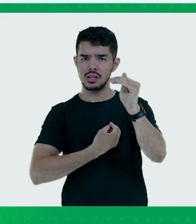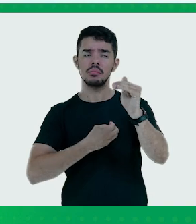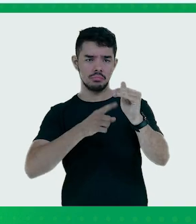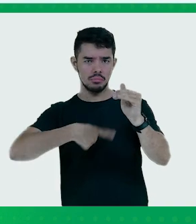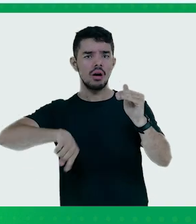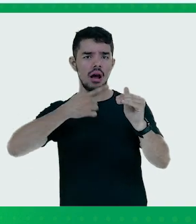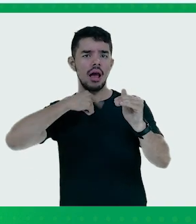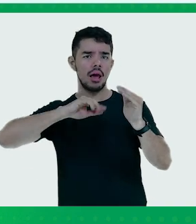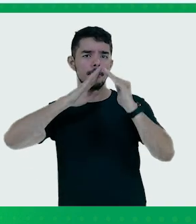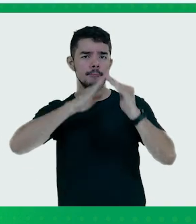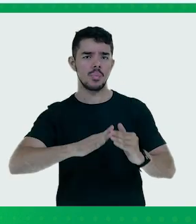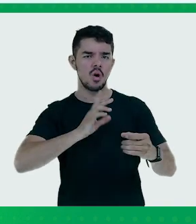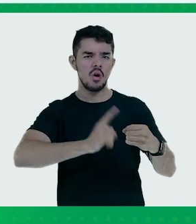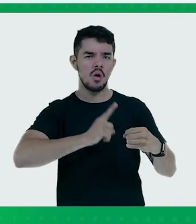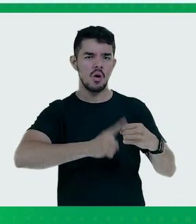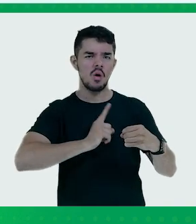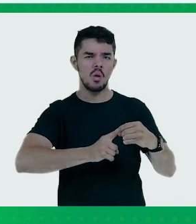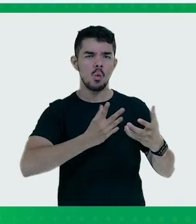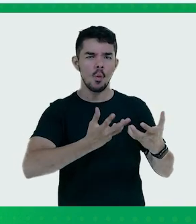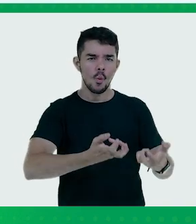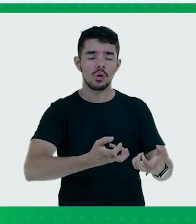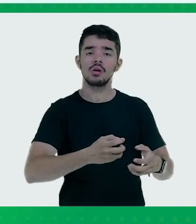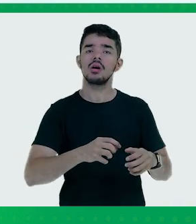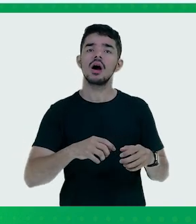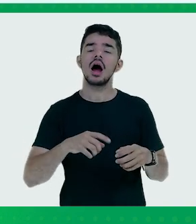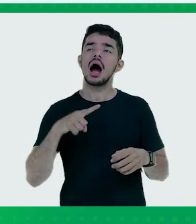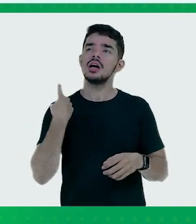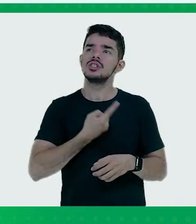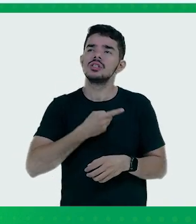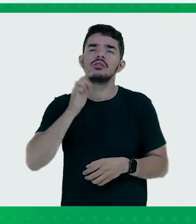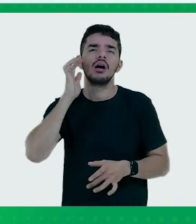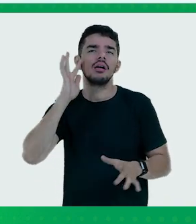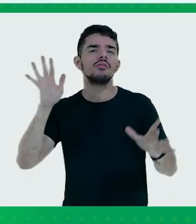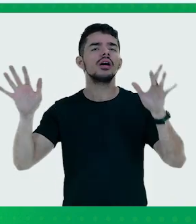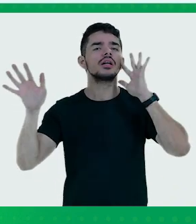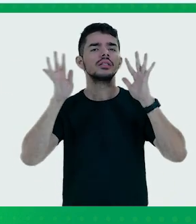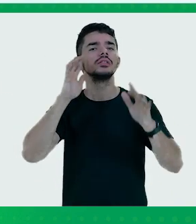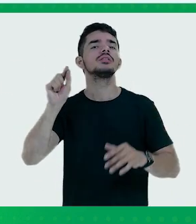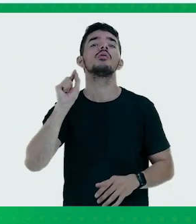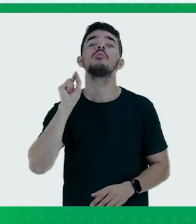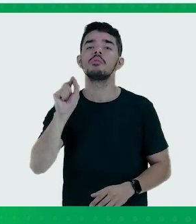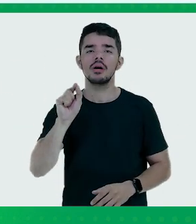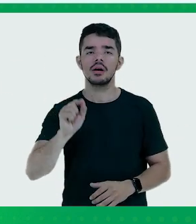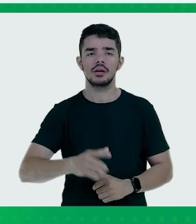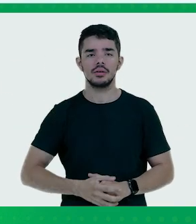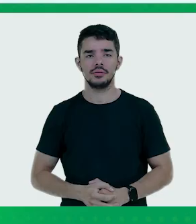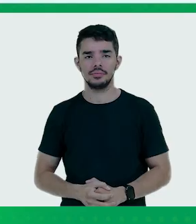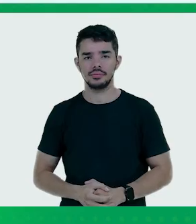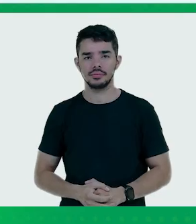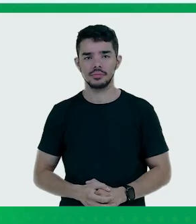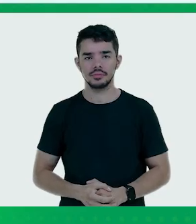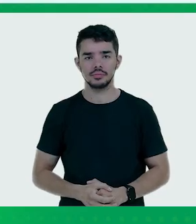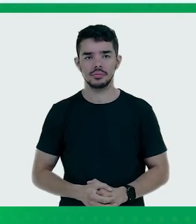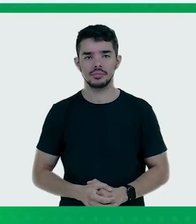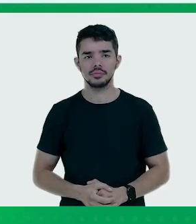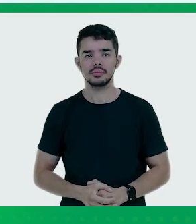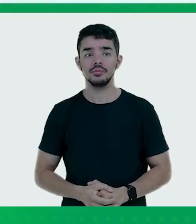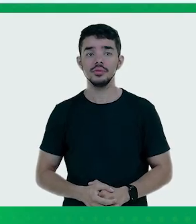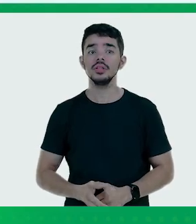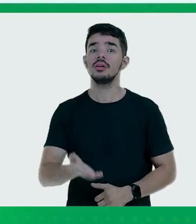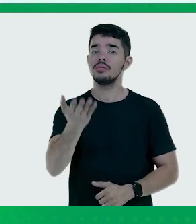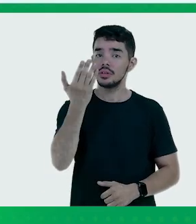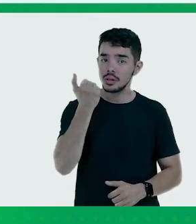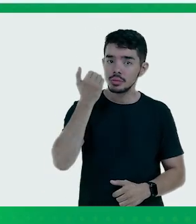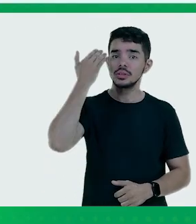pelo sertanejo nos faz o convite à reflexão para. Aí nós vamos